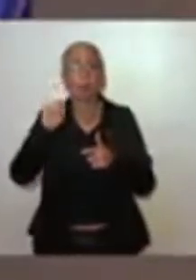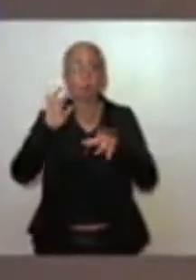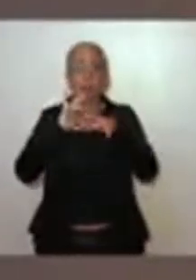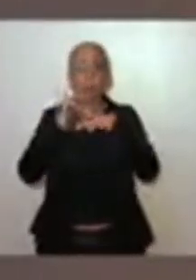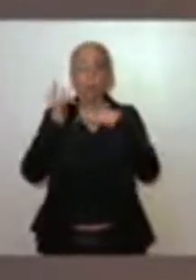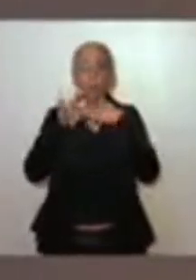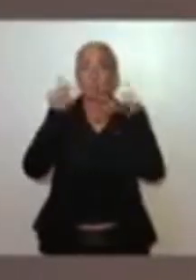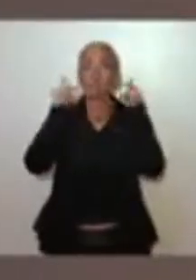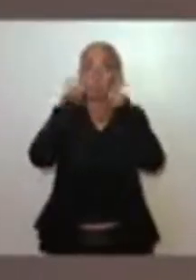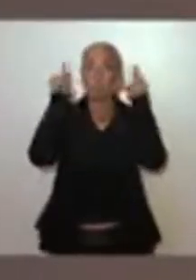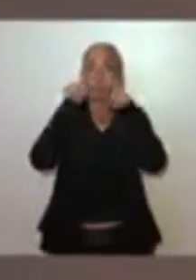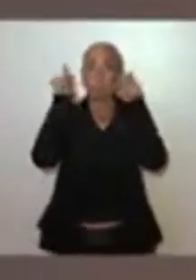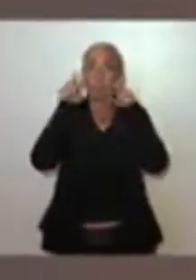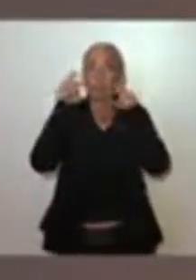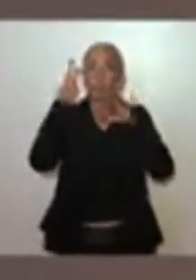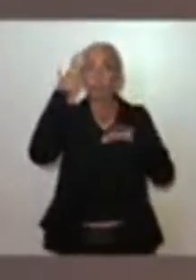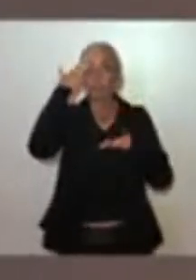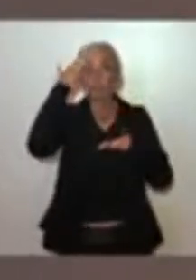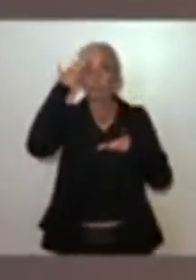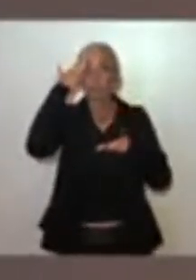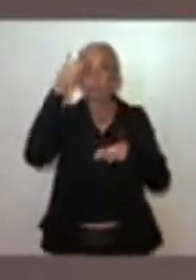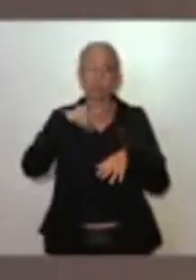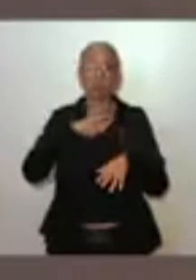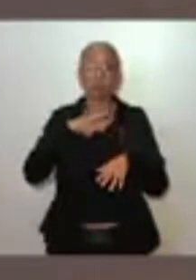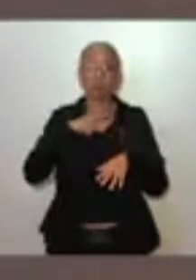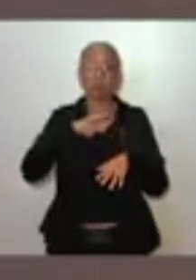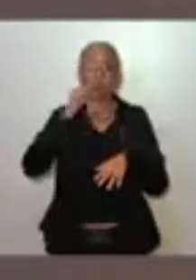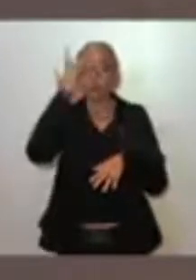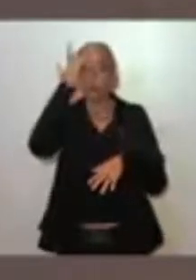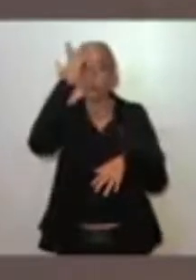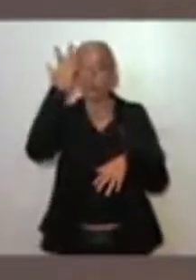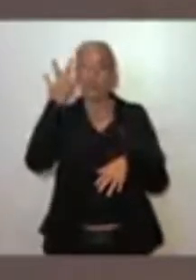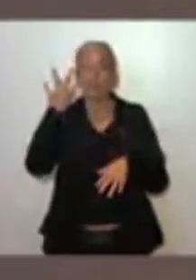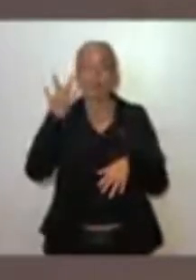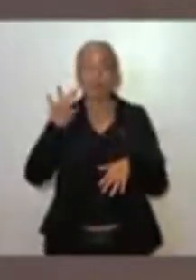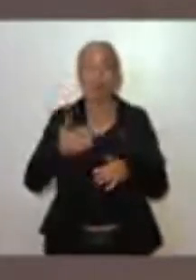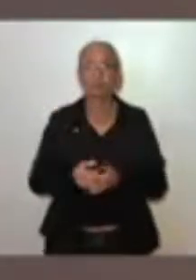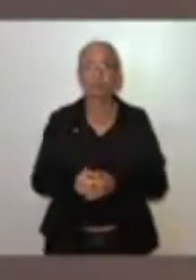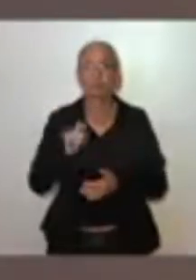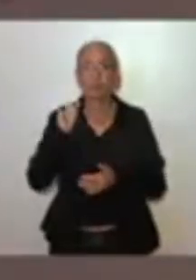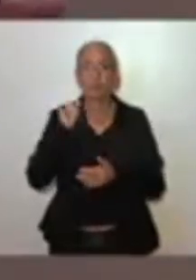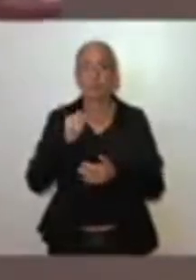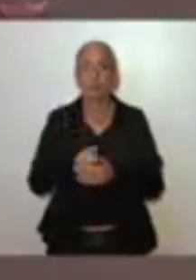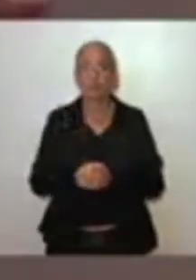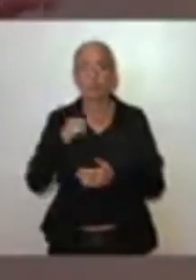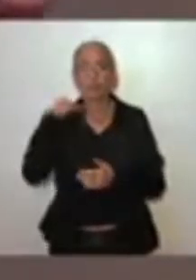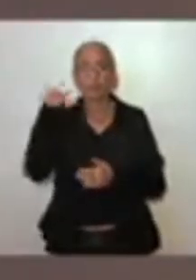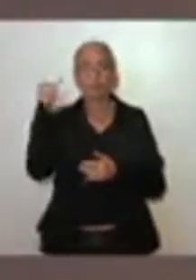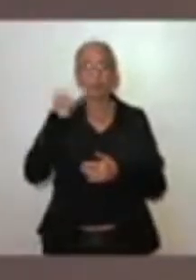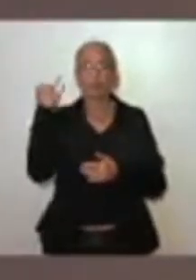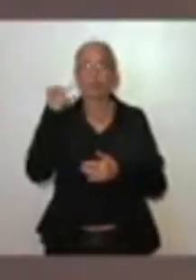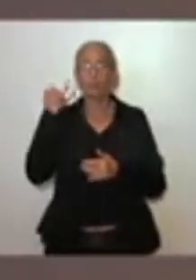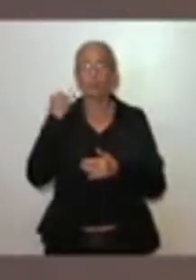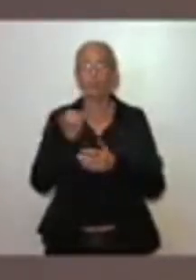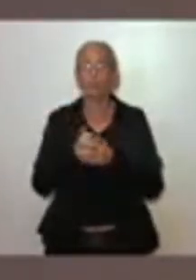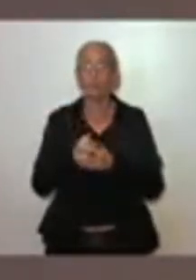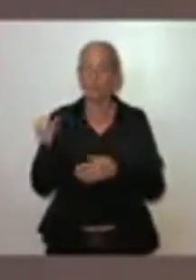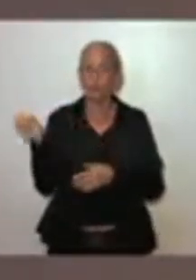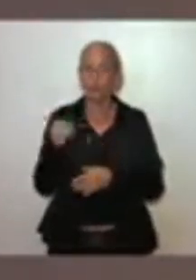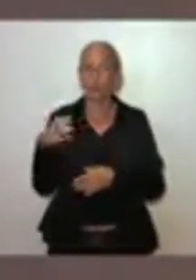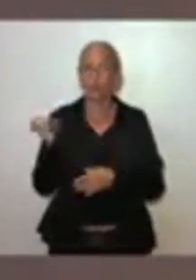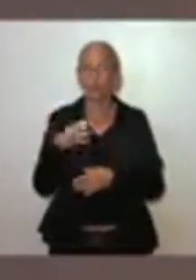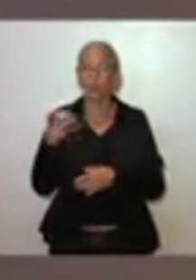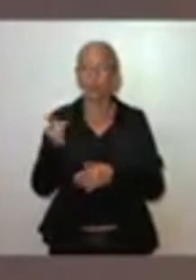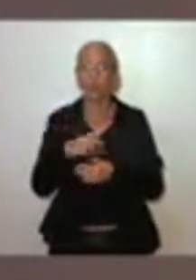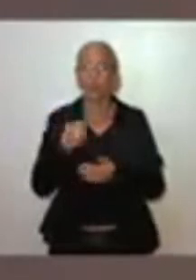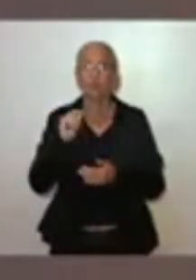instruídos para tomar decisões Jeová e oval não a área que é um importante autor contemporâneo autor de um livro